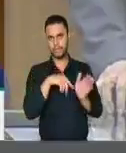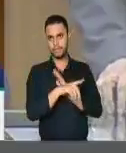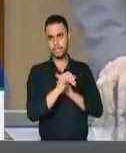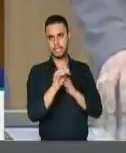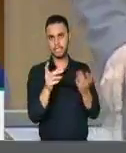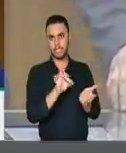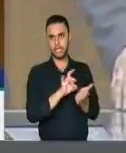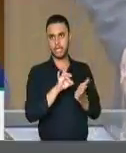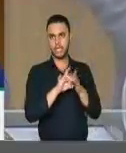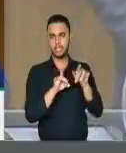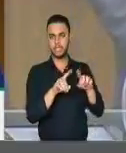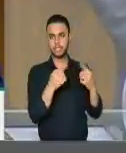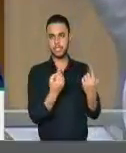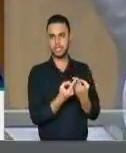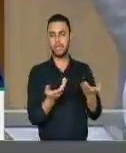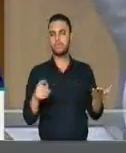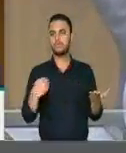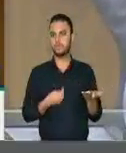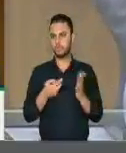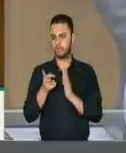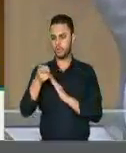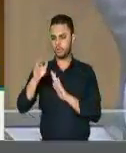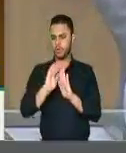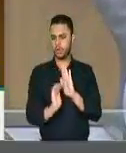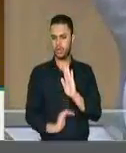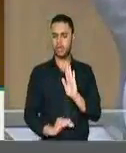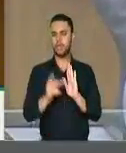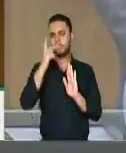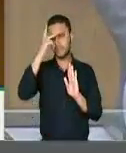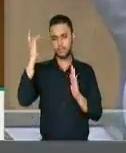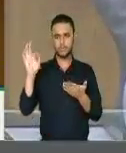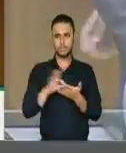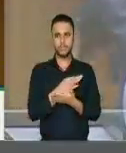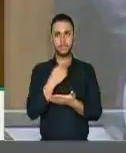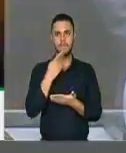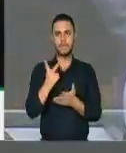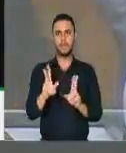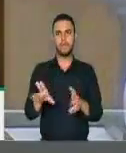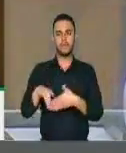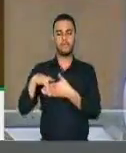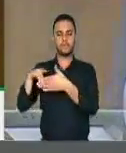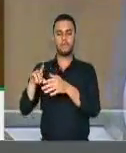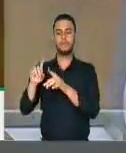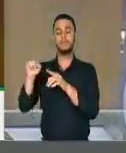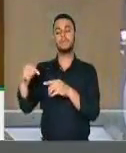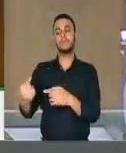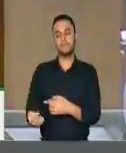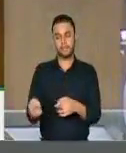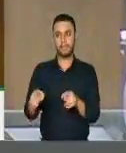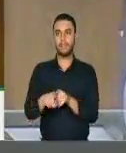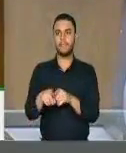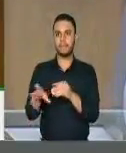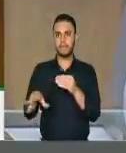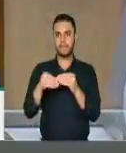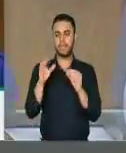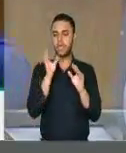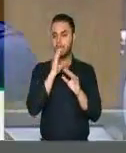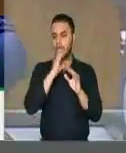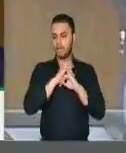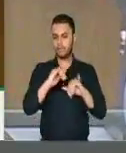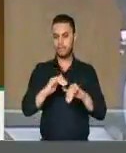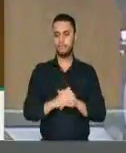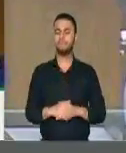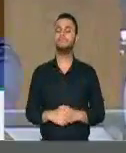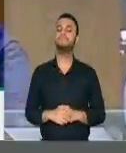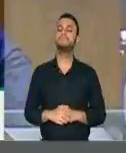Vamos seguir com a ordem dos oradores que já estavam inscritos para falar pela liderança e breves também comunicações. Então,